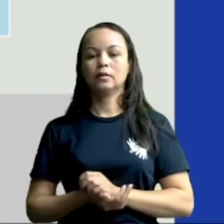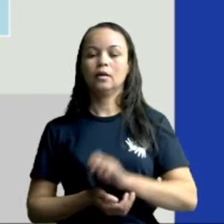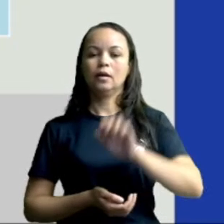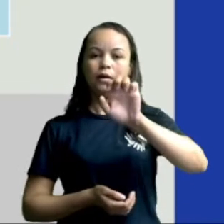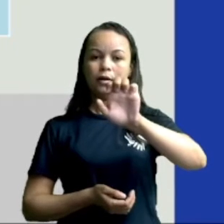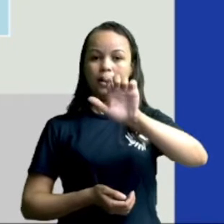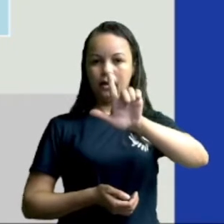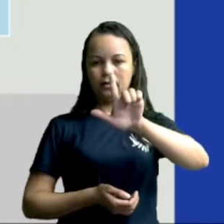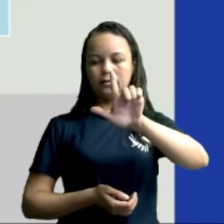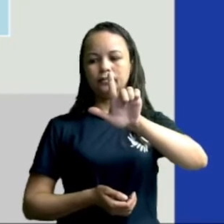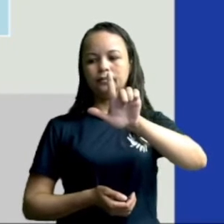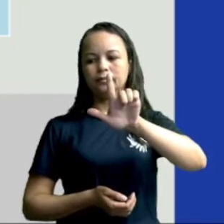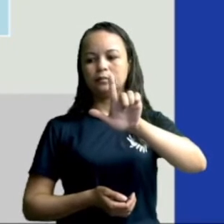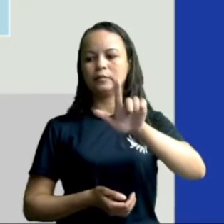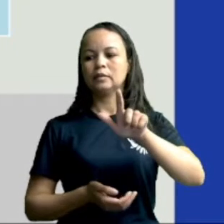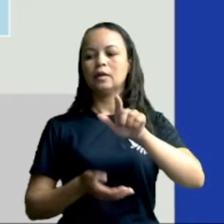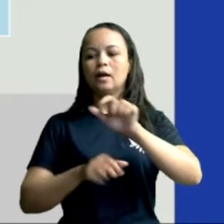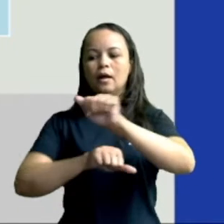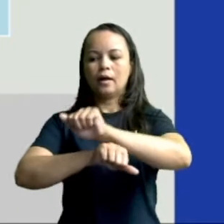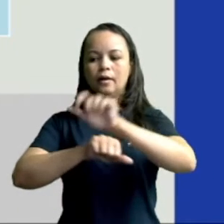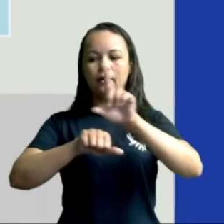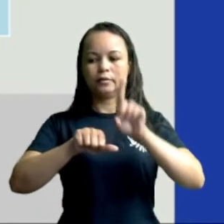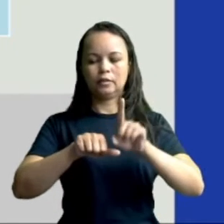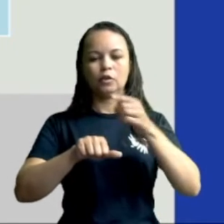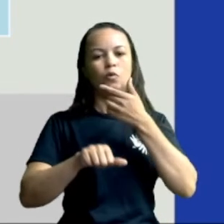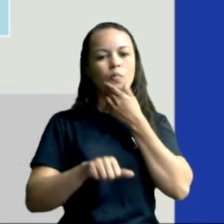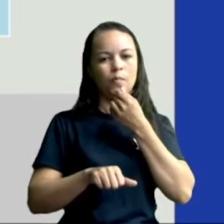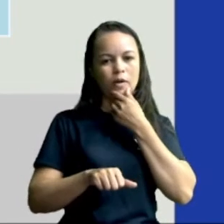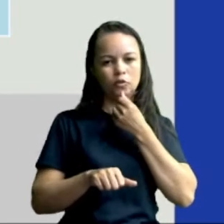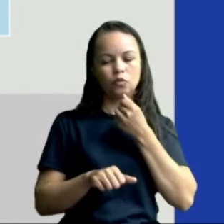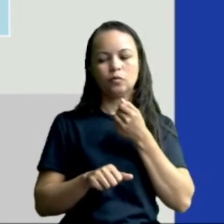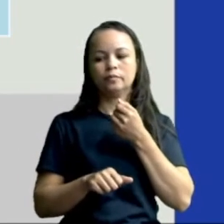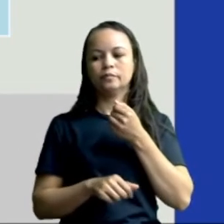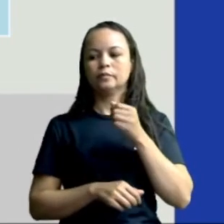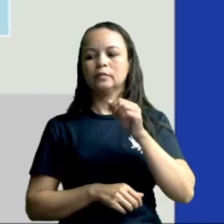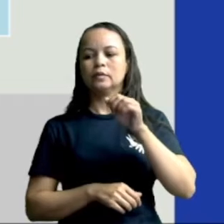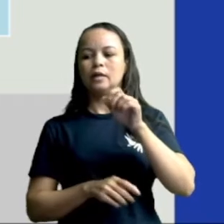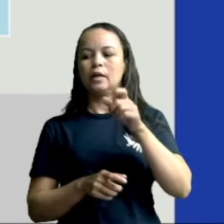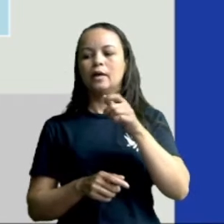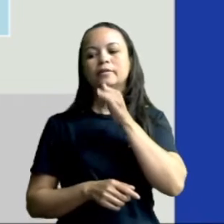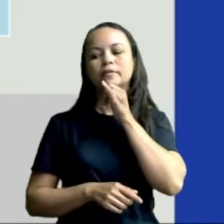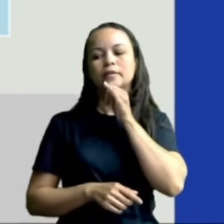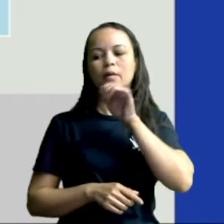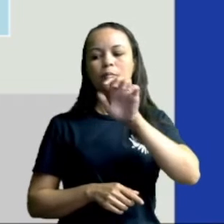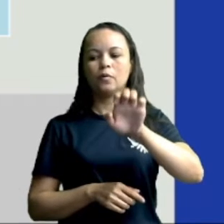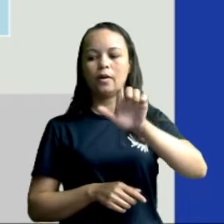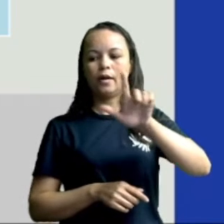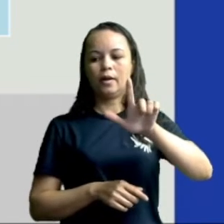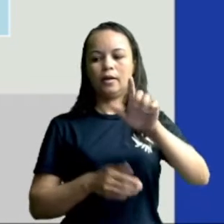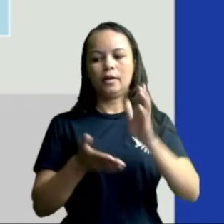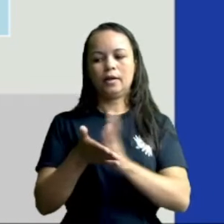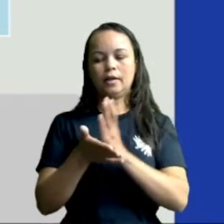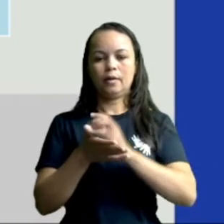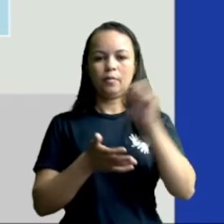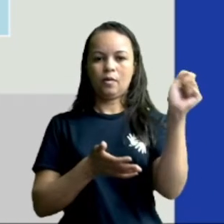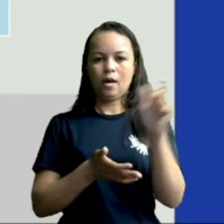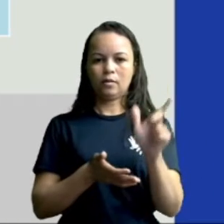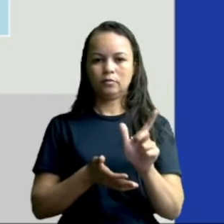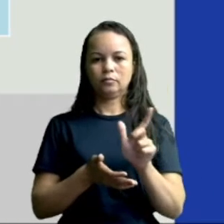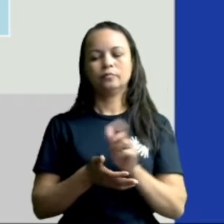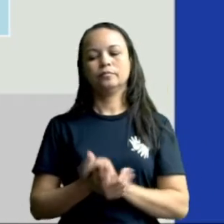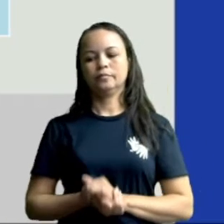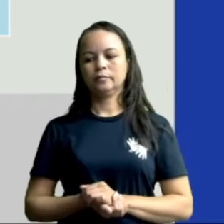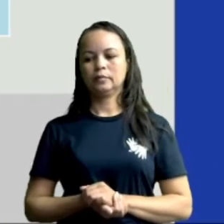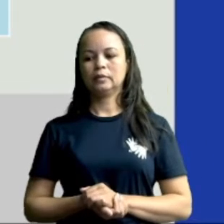ó. El, artigo definido masculino, el libro es azul. E ele,